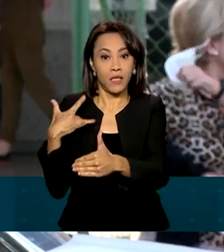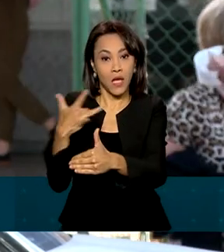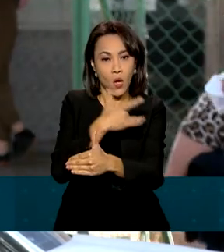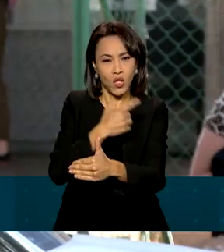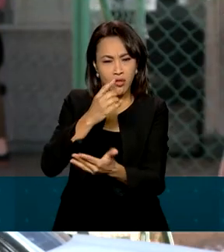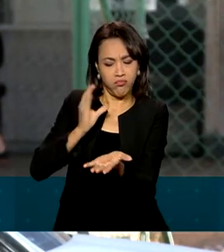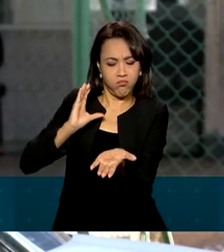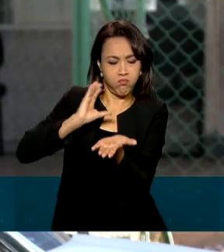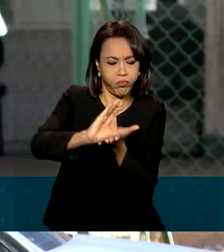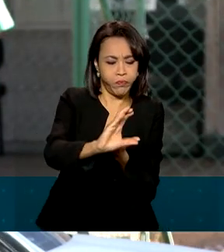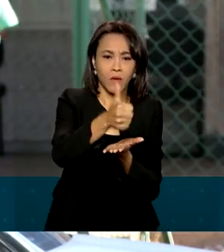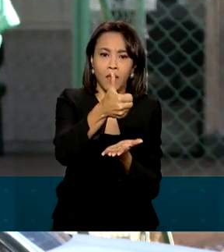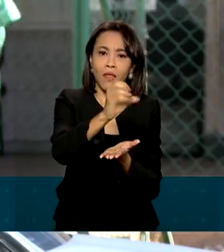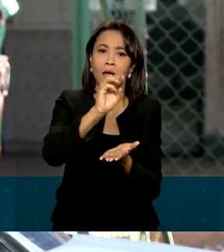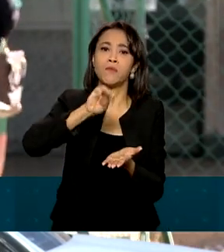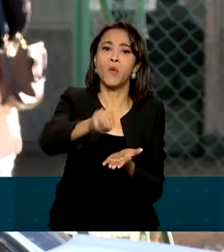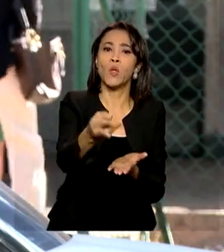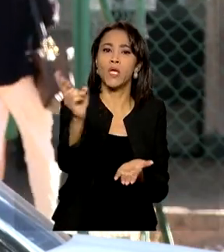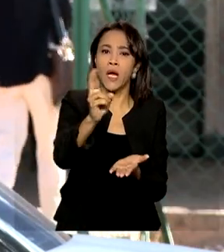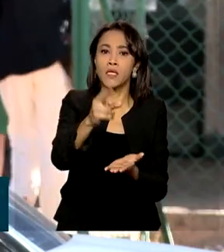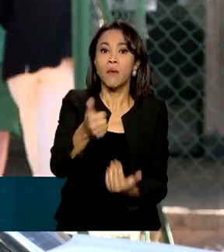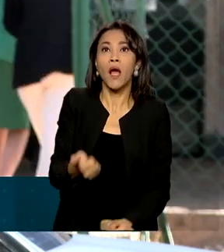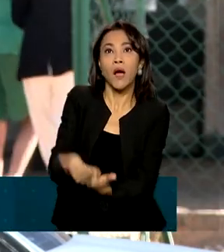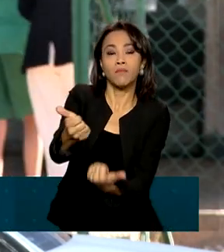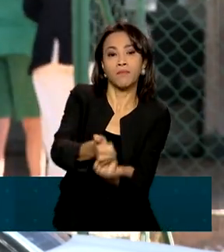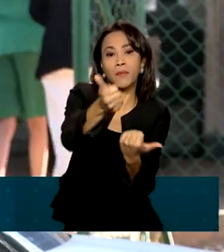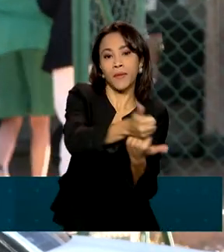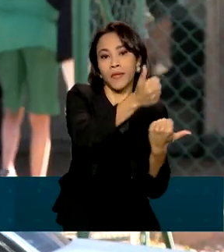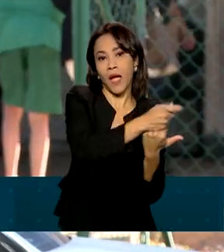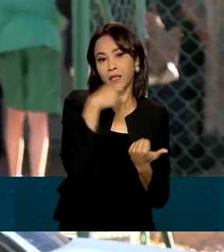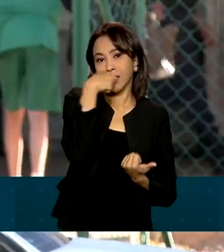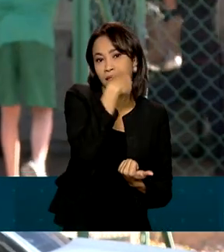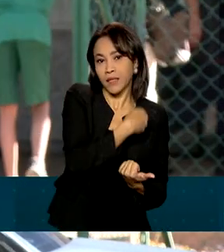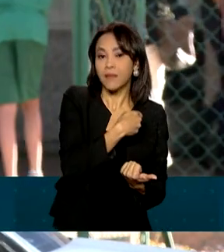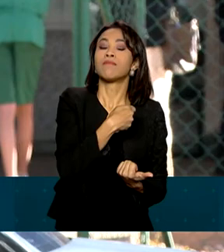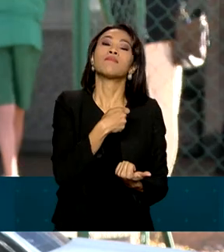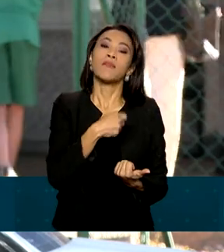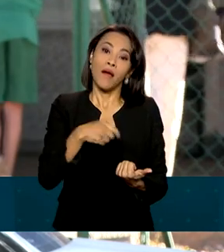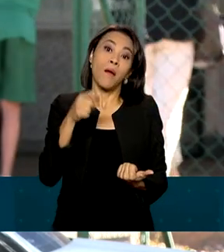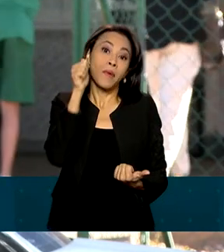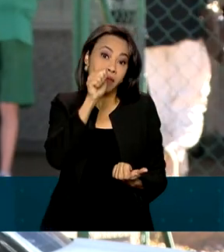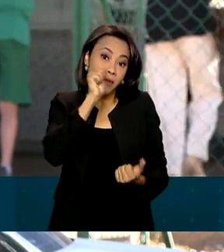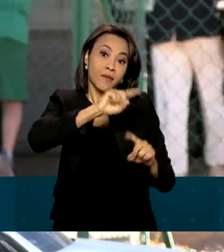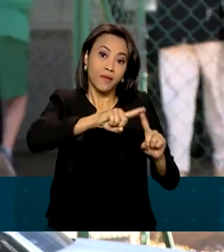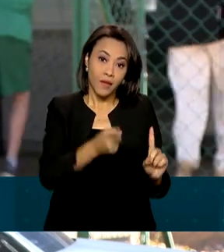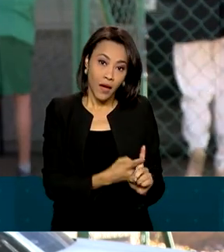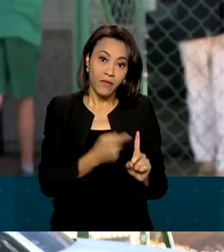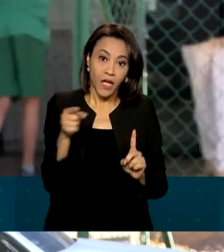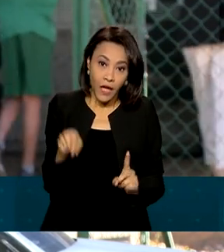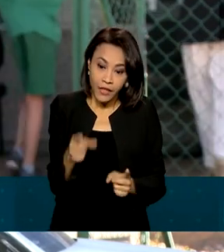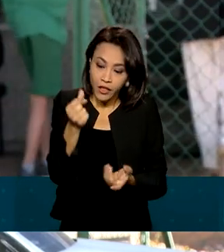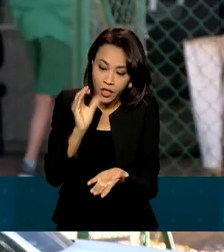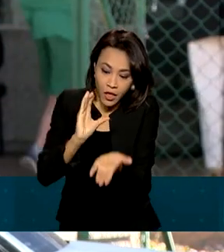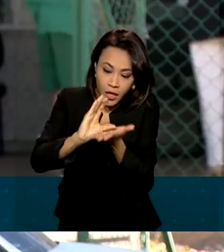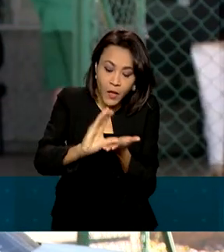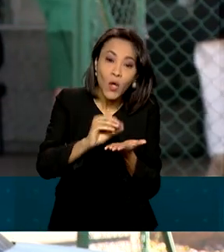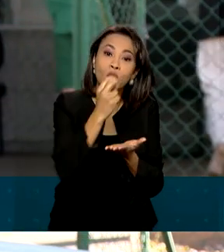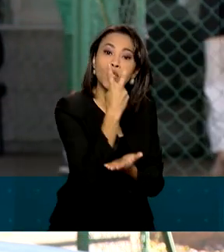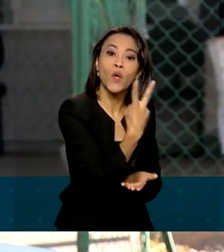para fortalecer o atendimento odontológico voltado a gestantes os recursos vão beneficiar